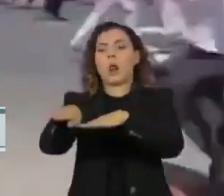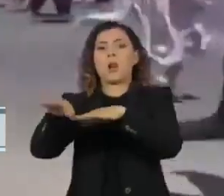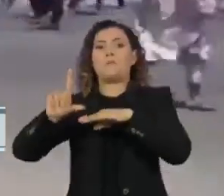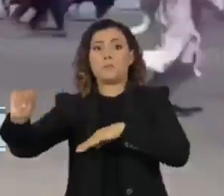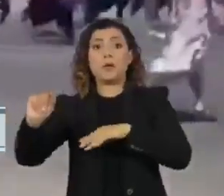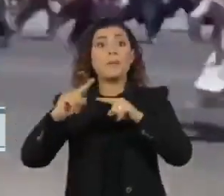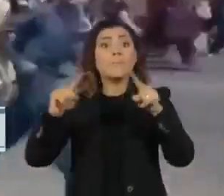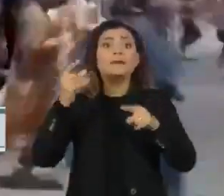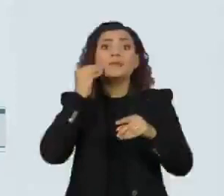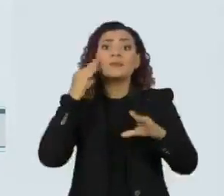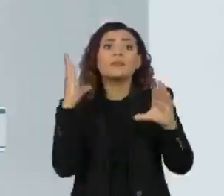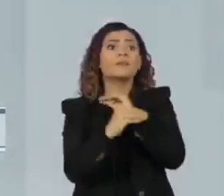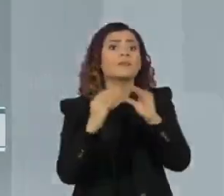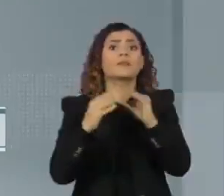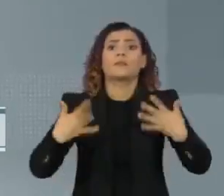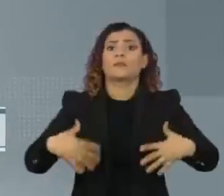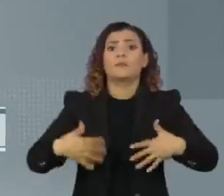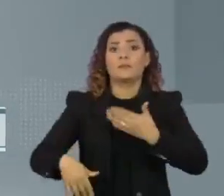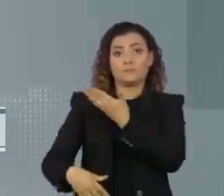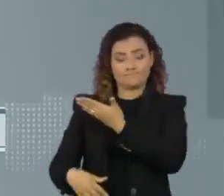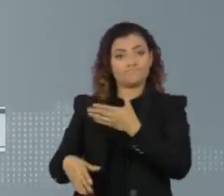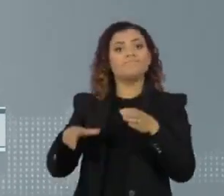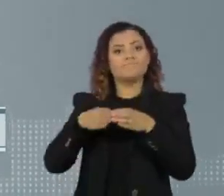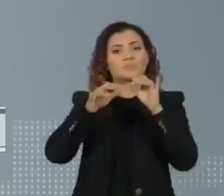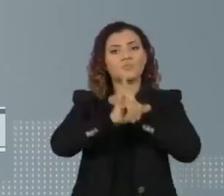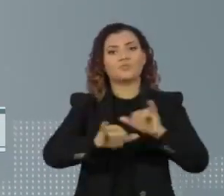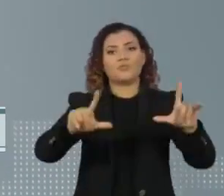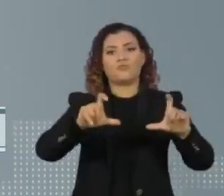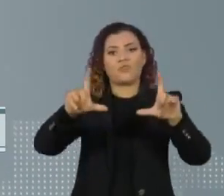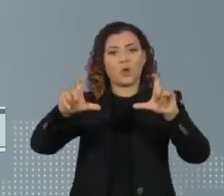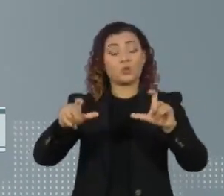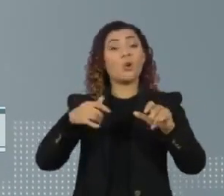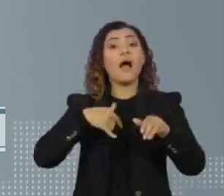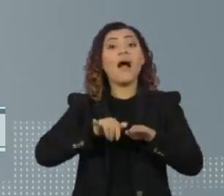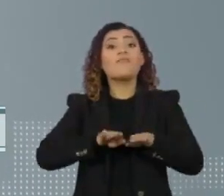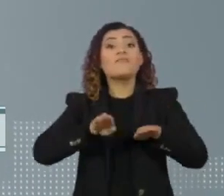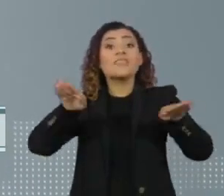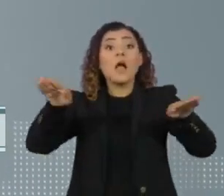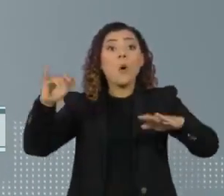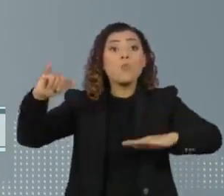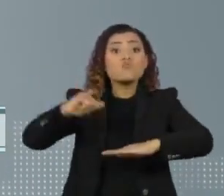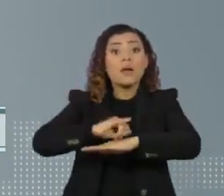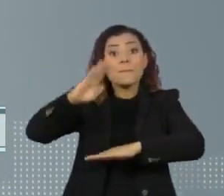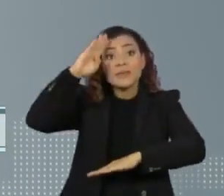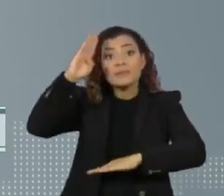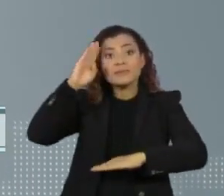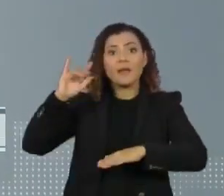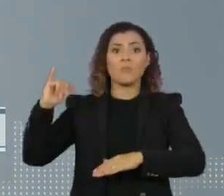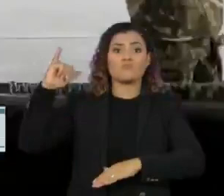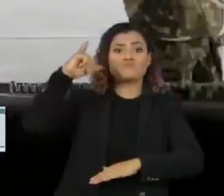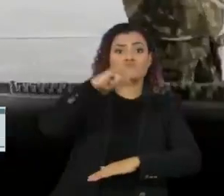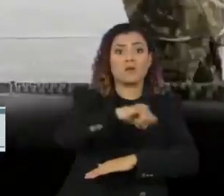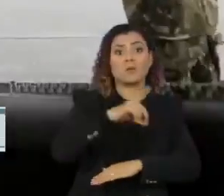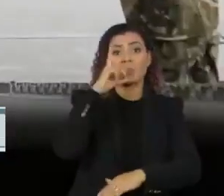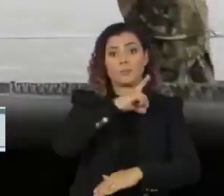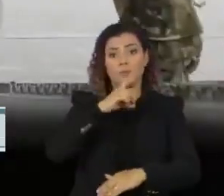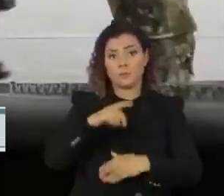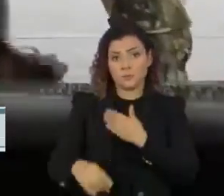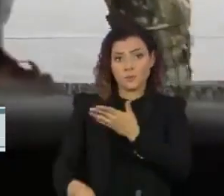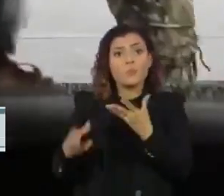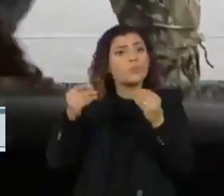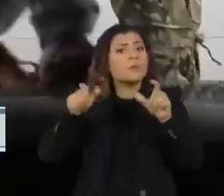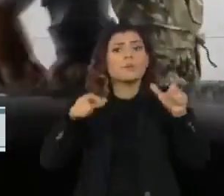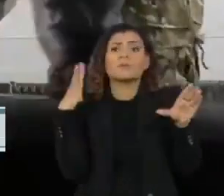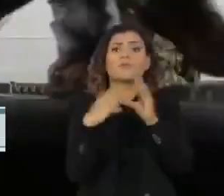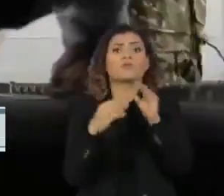afegãos tentam deixar o país. O Pentágono divulgou a fotografia de um avião militar lotado que decolou de Cabu no domingo. Muitos